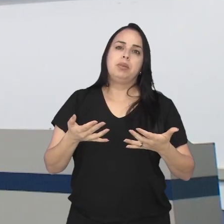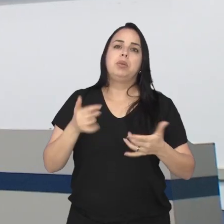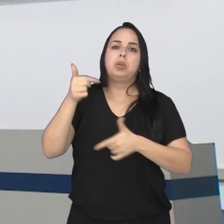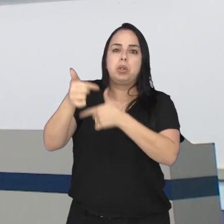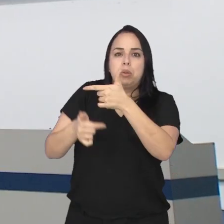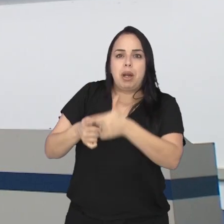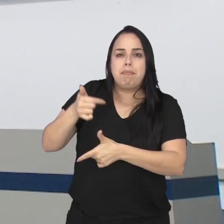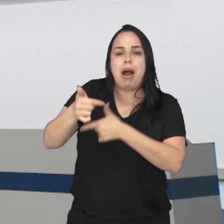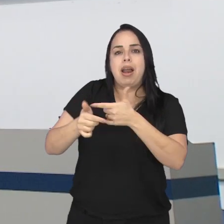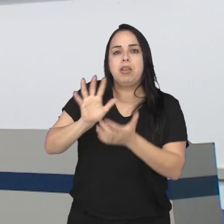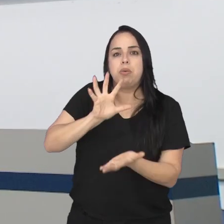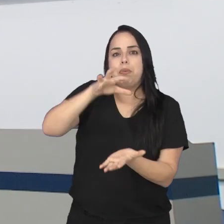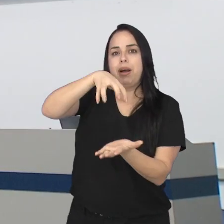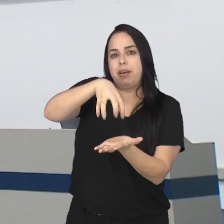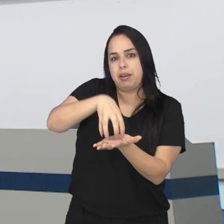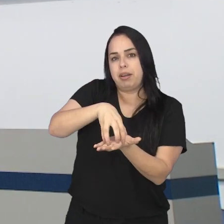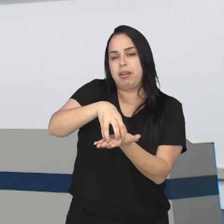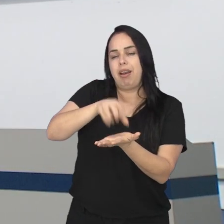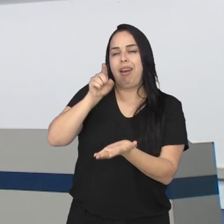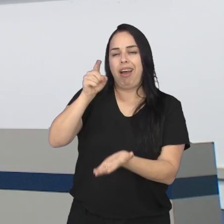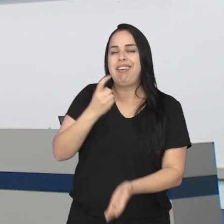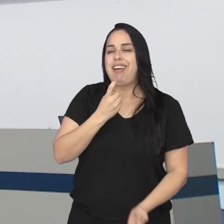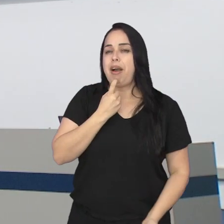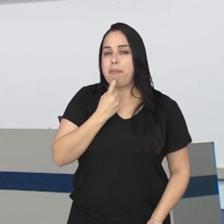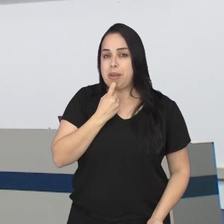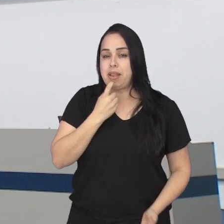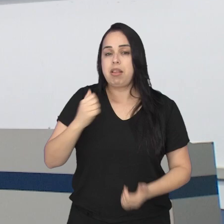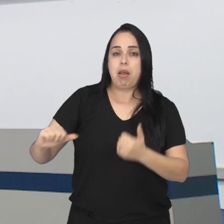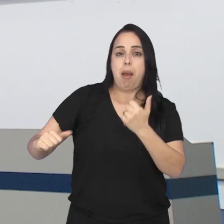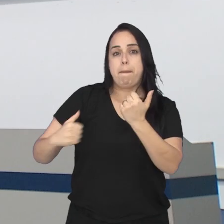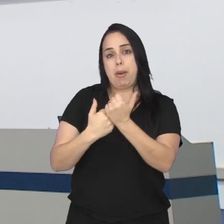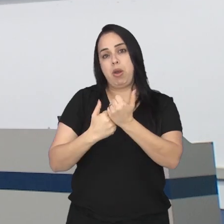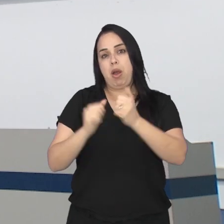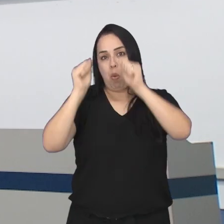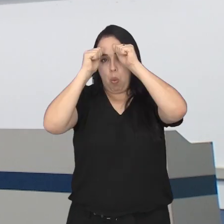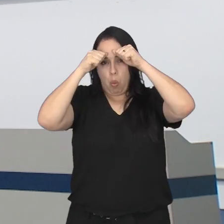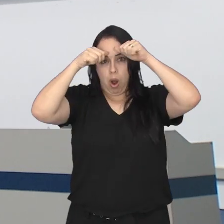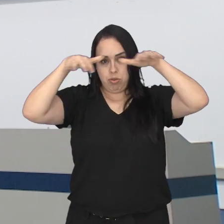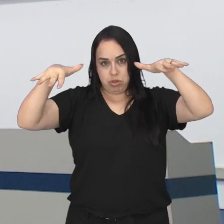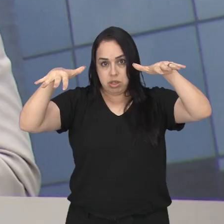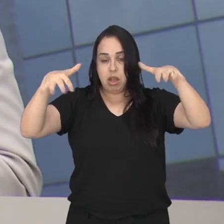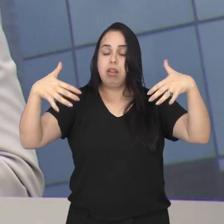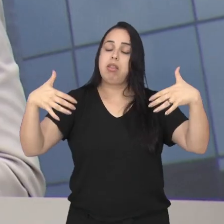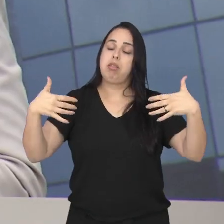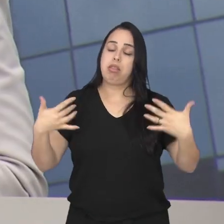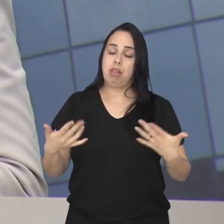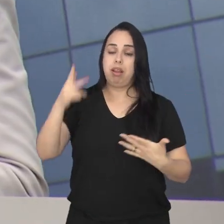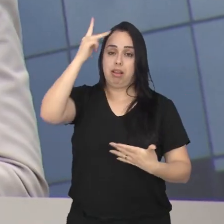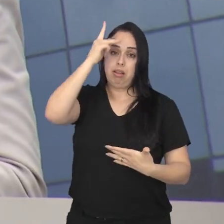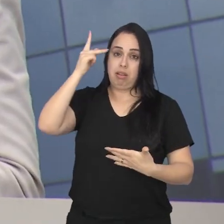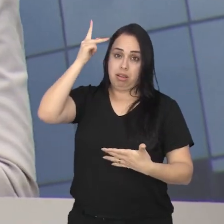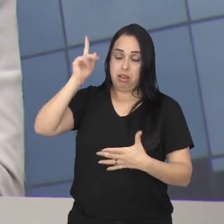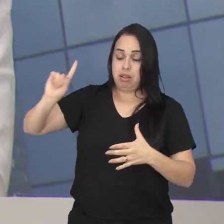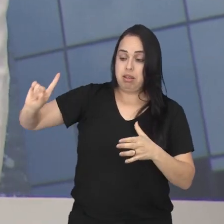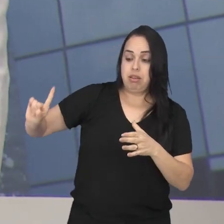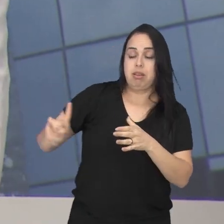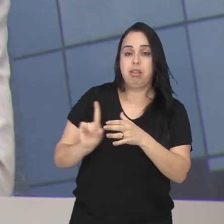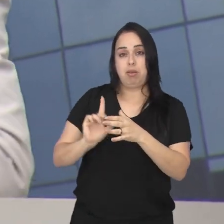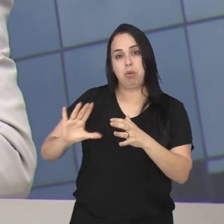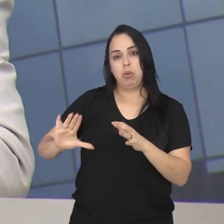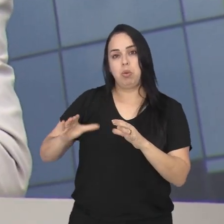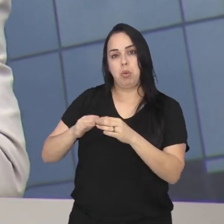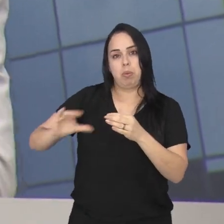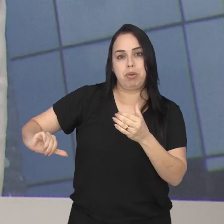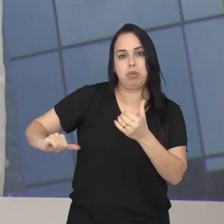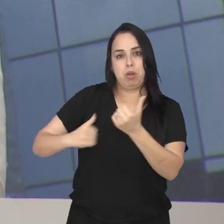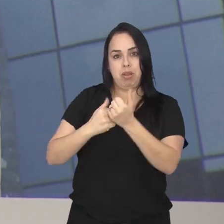que comentou sobre o trabalho de uma entidade Social de Campinas em apoio as pessoas com autismo Petite que faz parte da frente